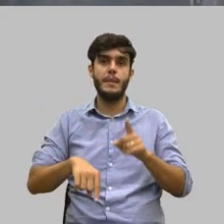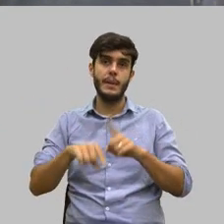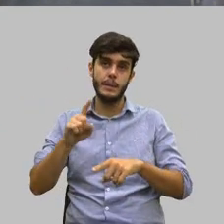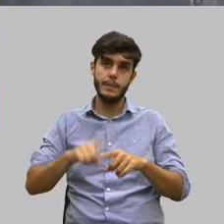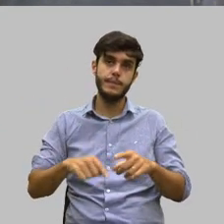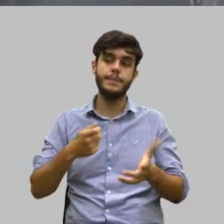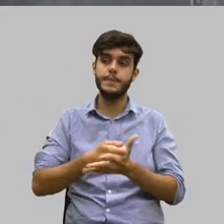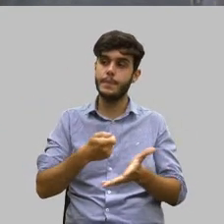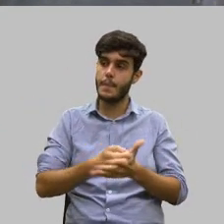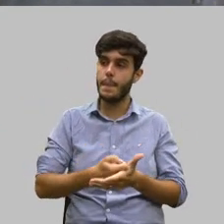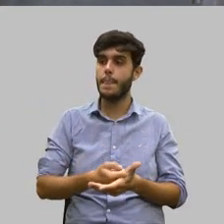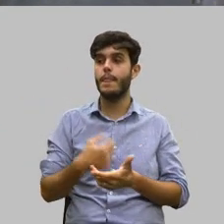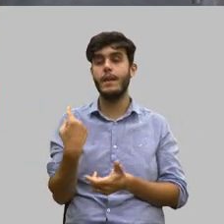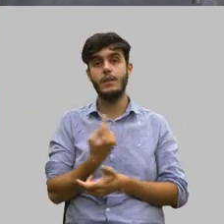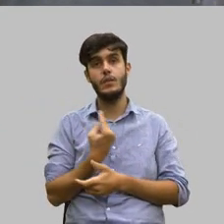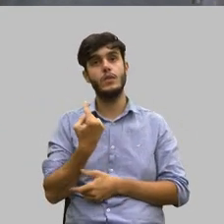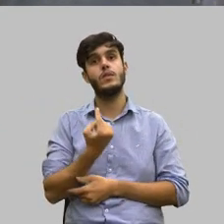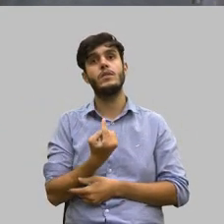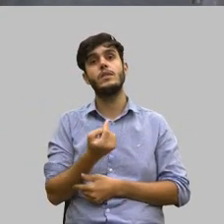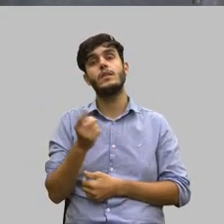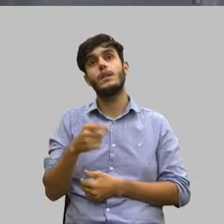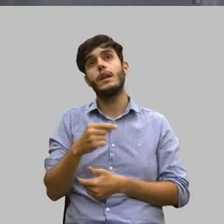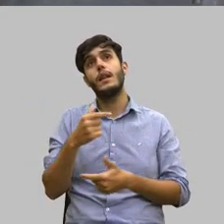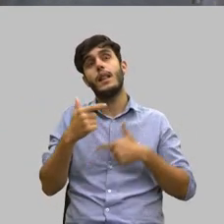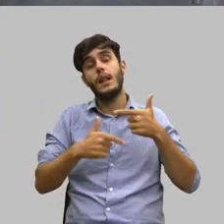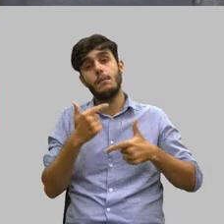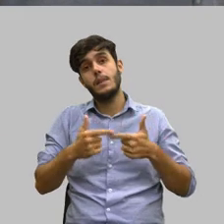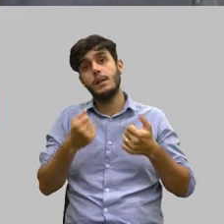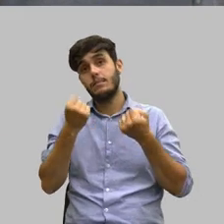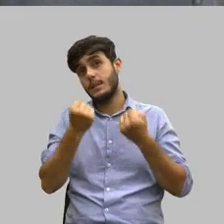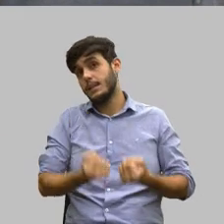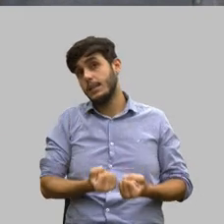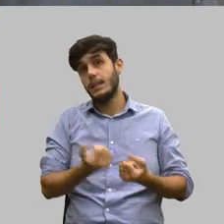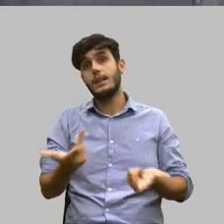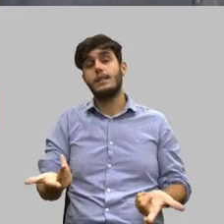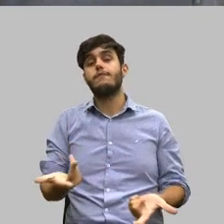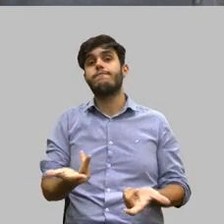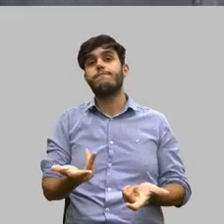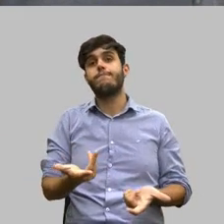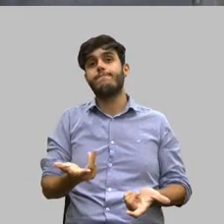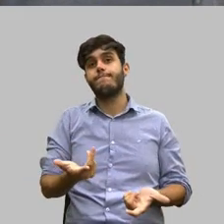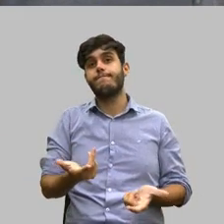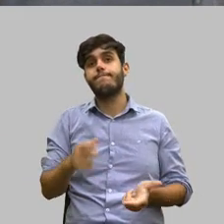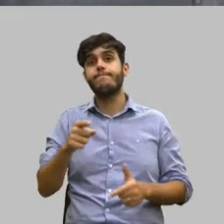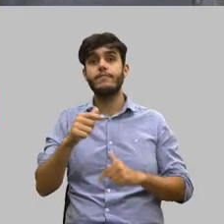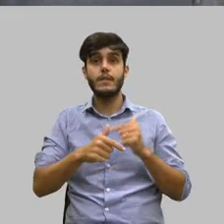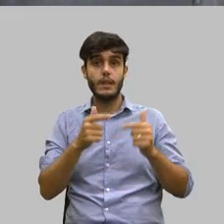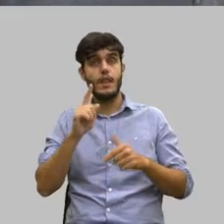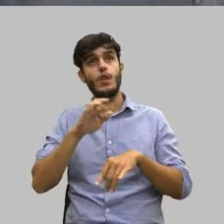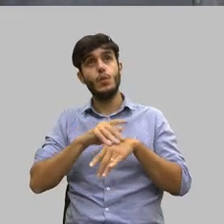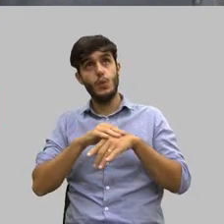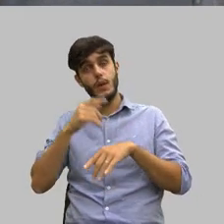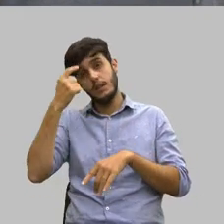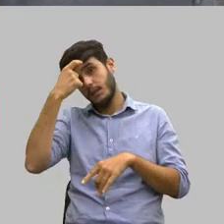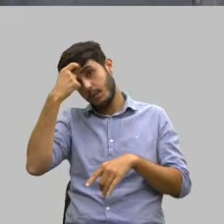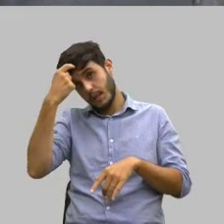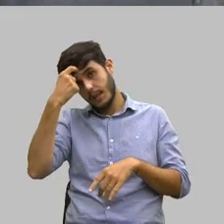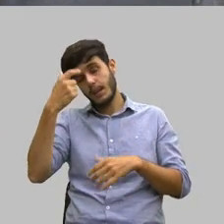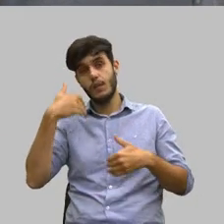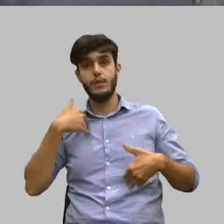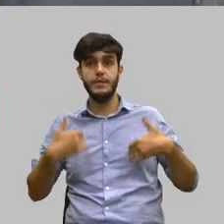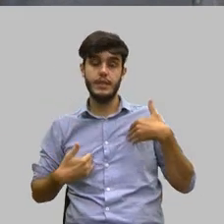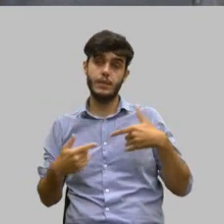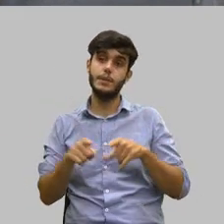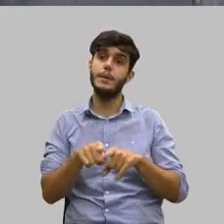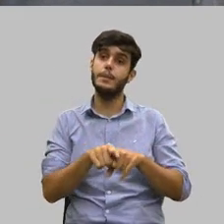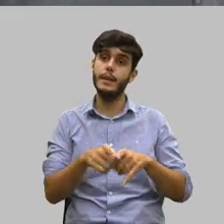cobrança Nossa porque isso leva a sobrecarga de trabalho e a carga de trabalho leva adoecimento mental e físico e